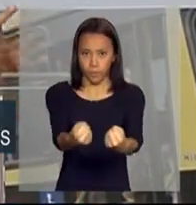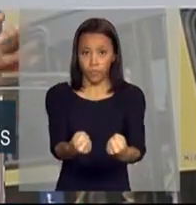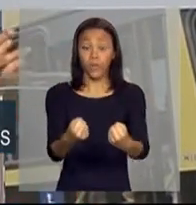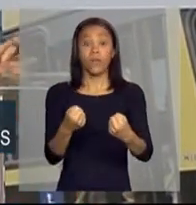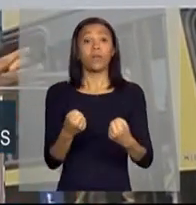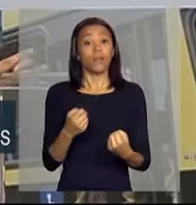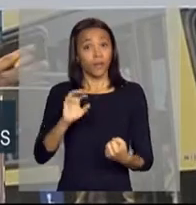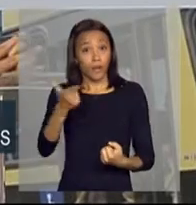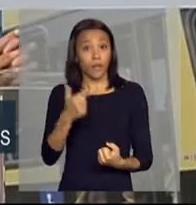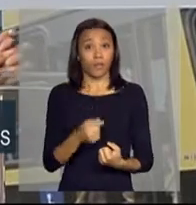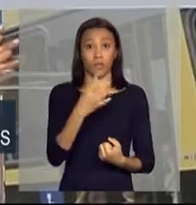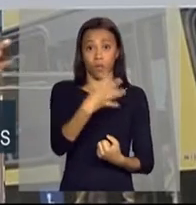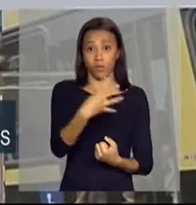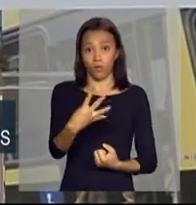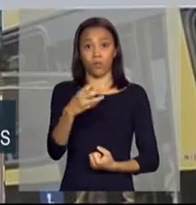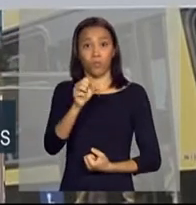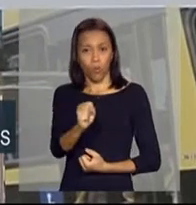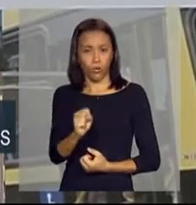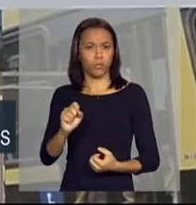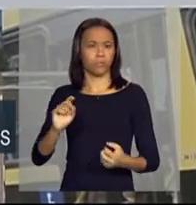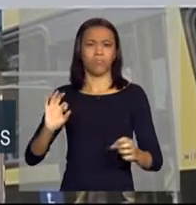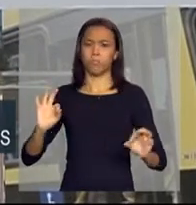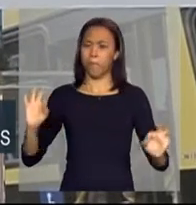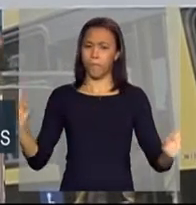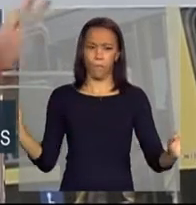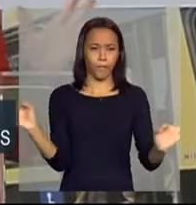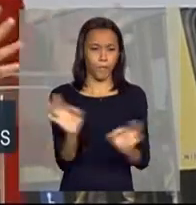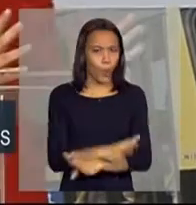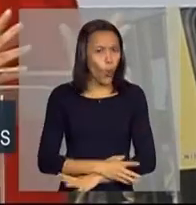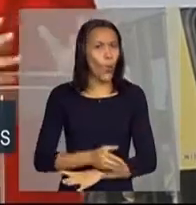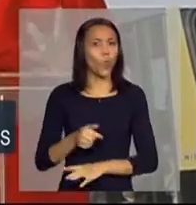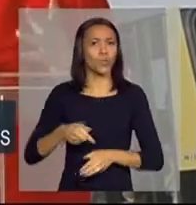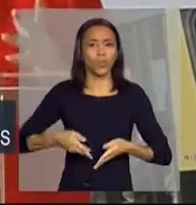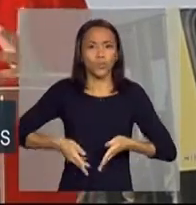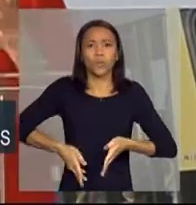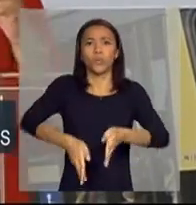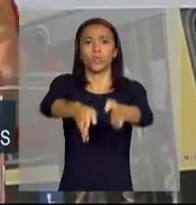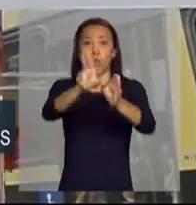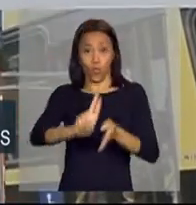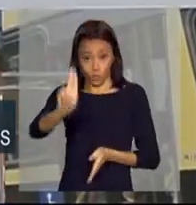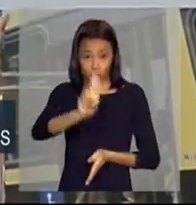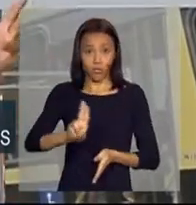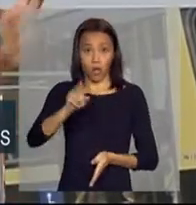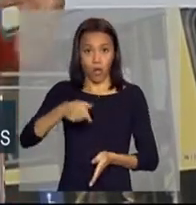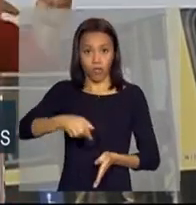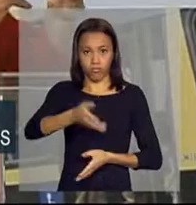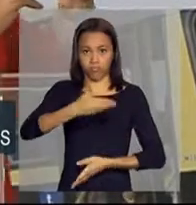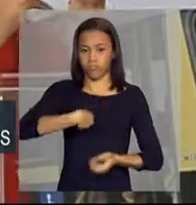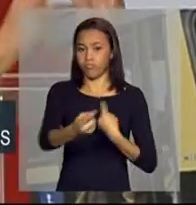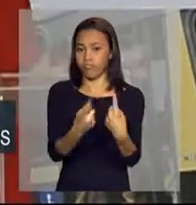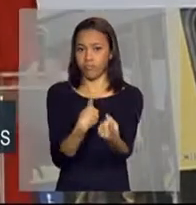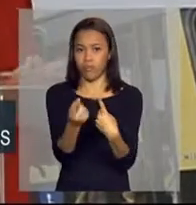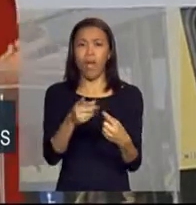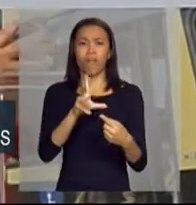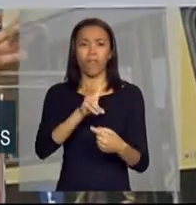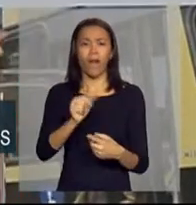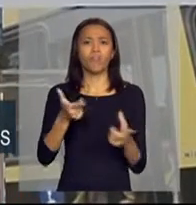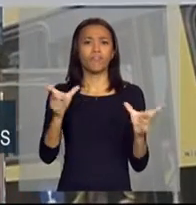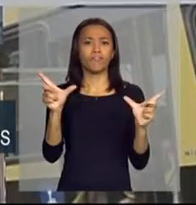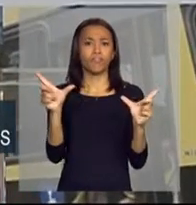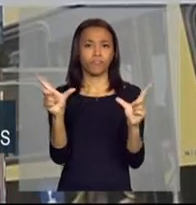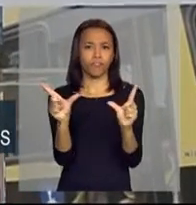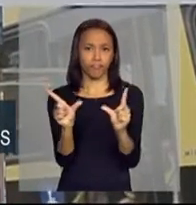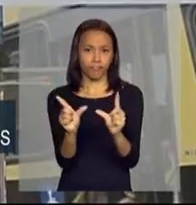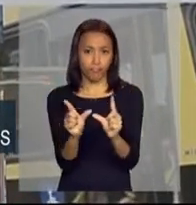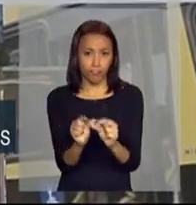a 448 estiver plenamente sendo utilizada, vai haver uma diminuição do